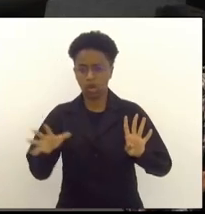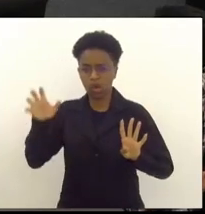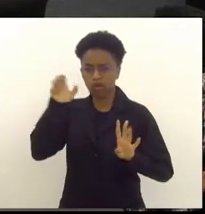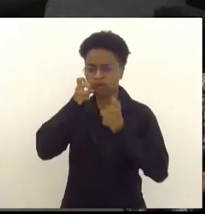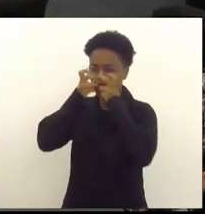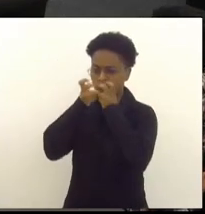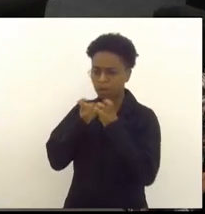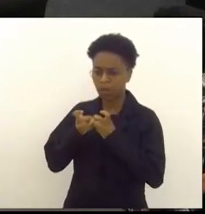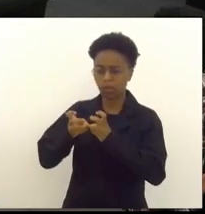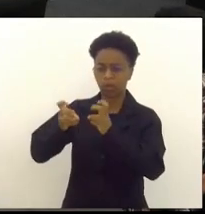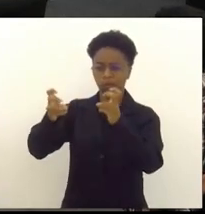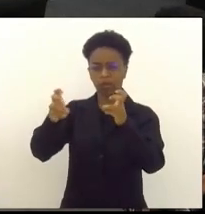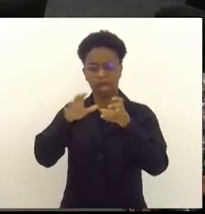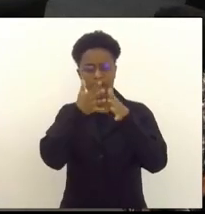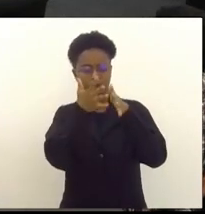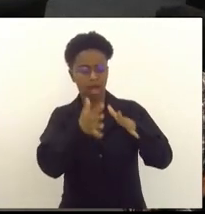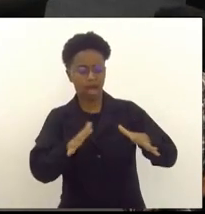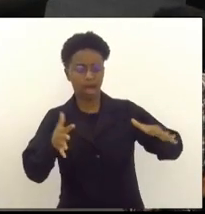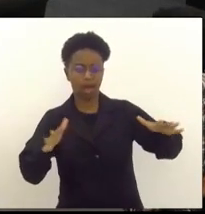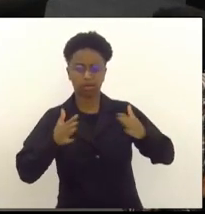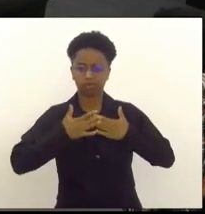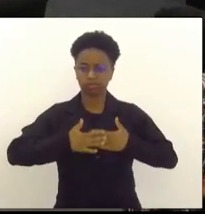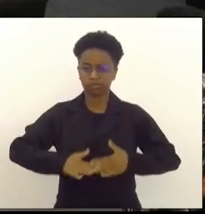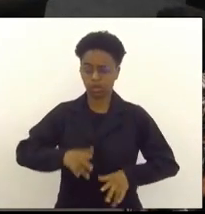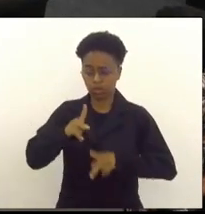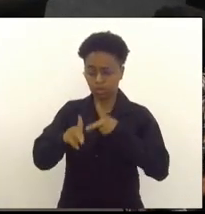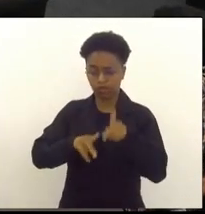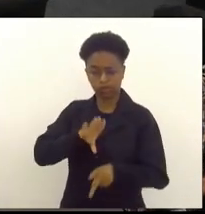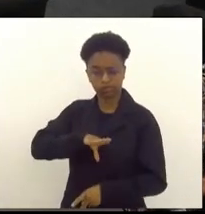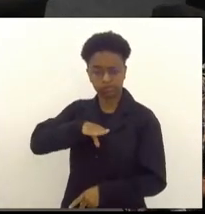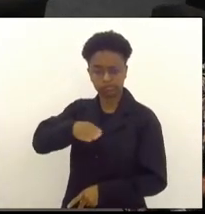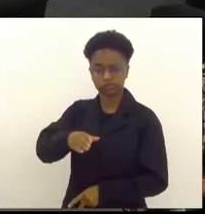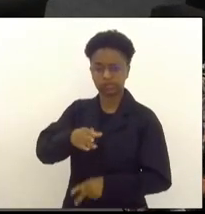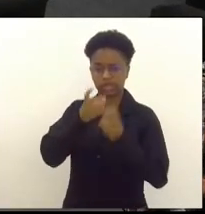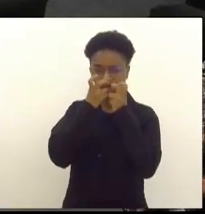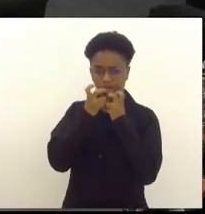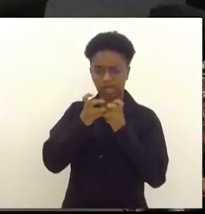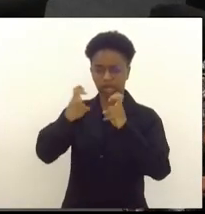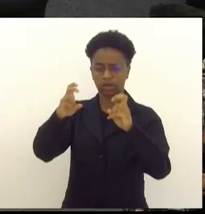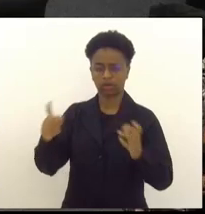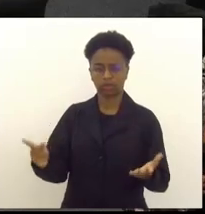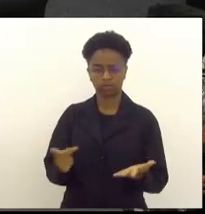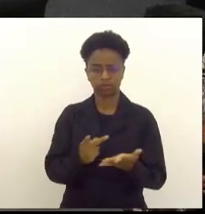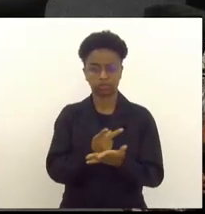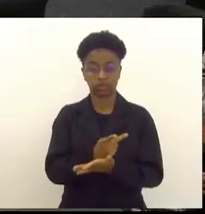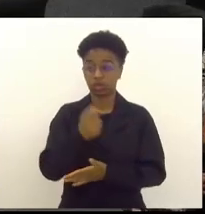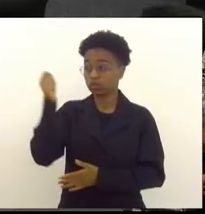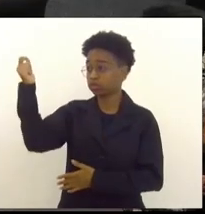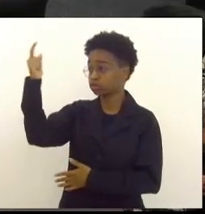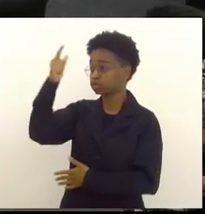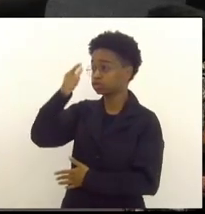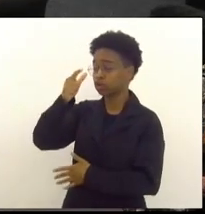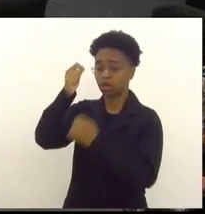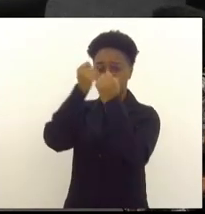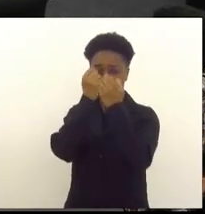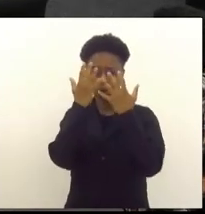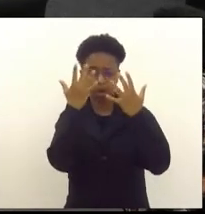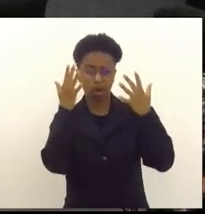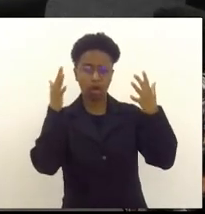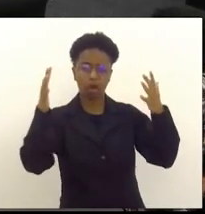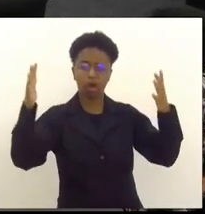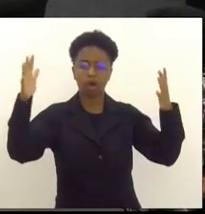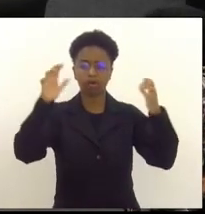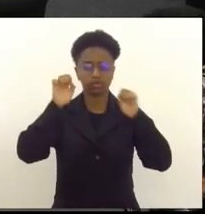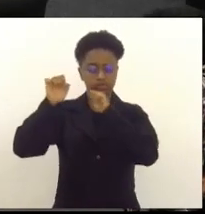brancas margens plácidas, um povo heróico, brado, retumbante. E o sol da liberdade,